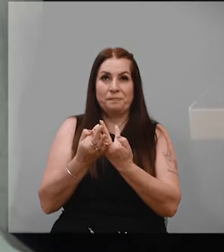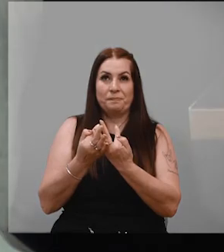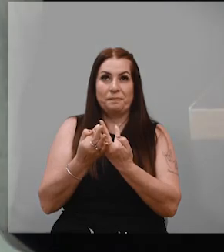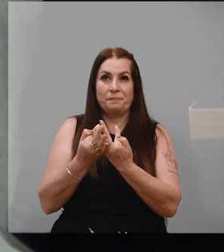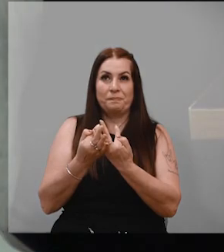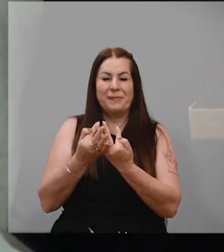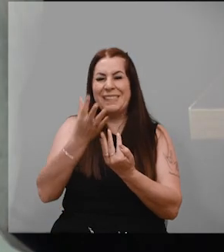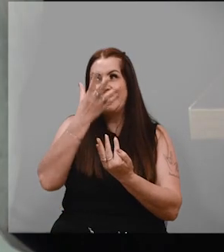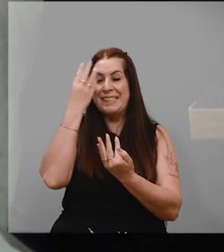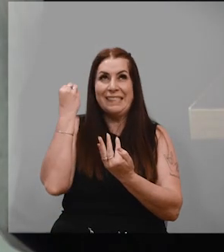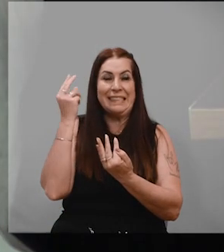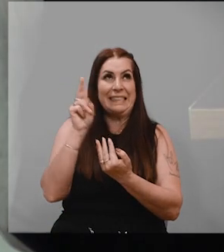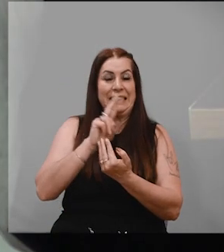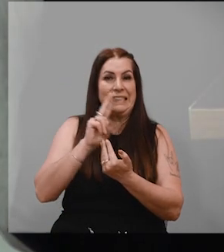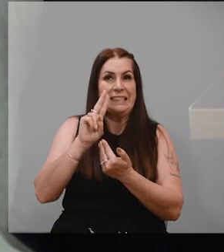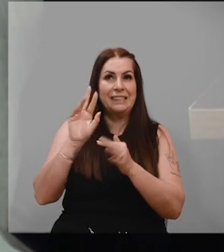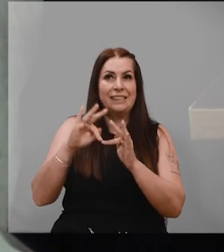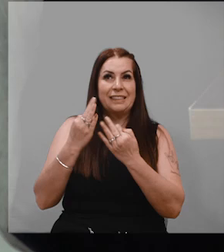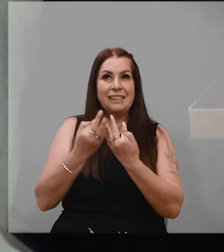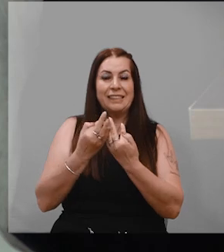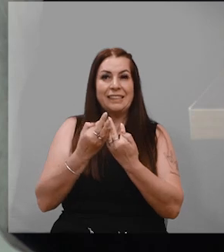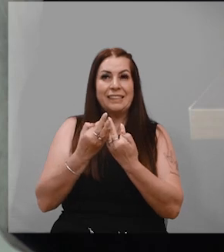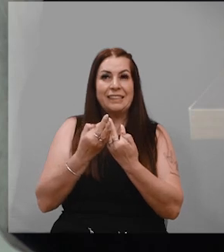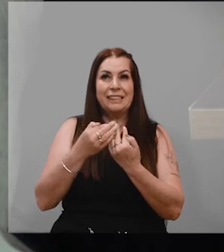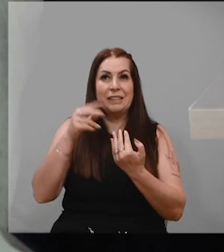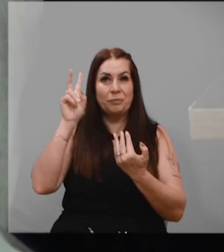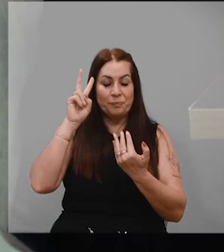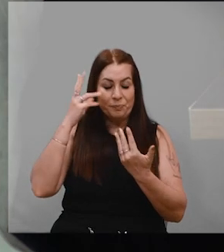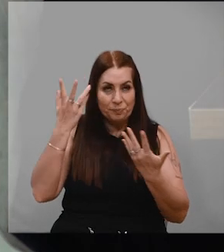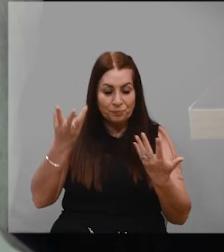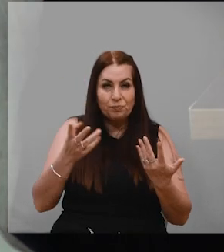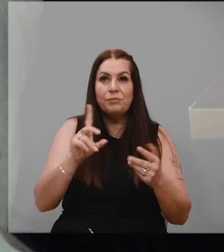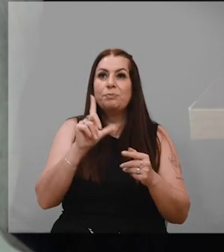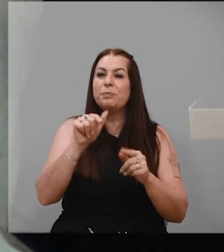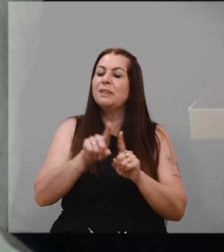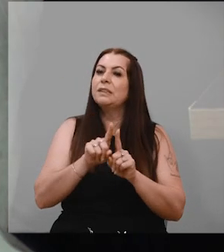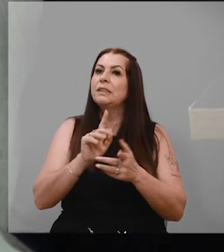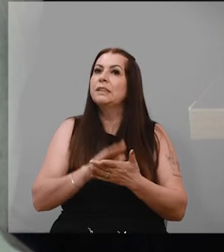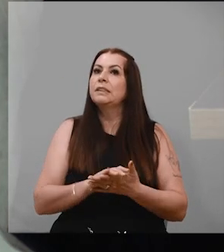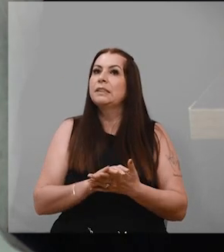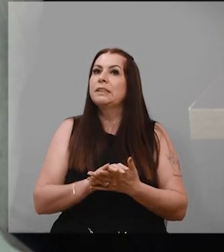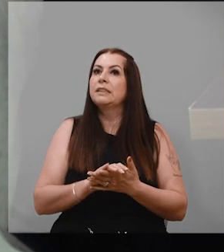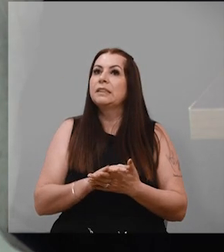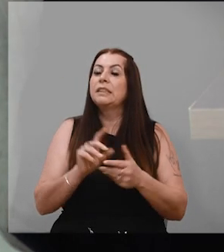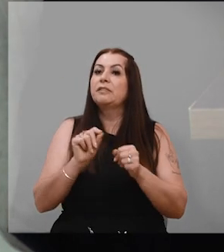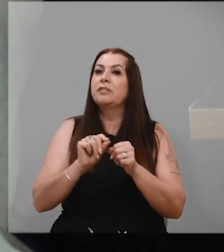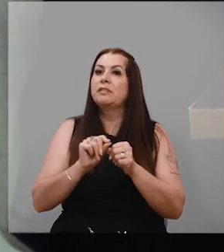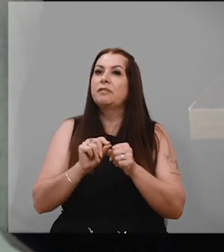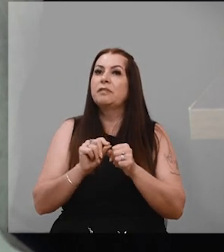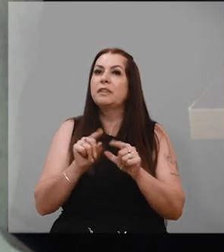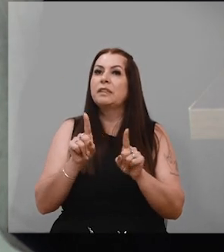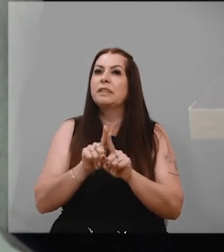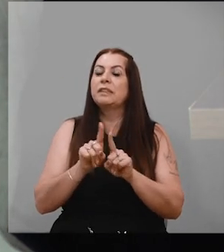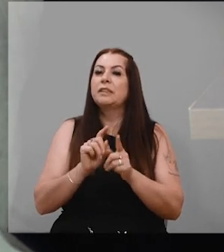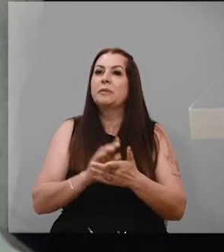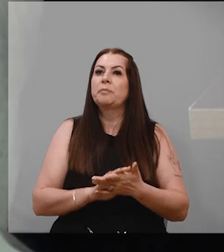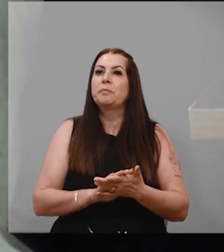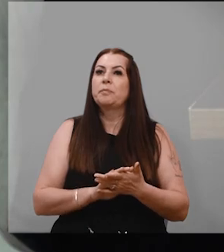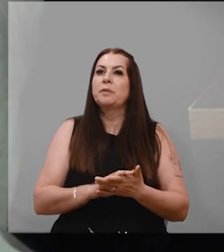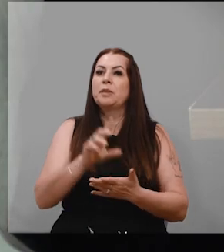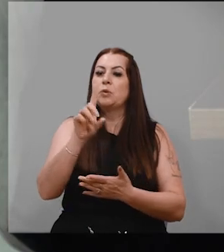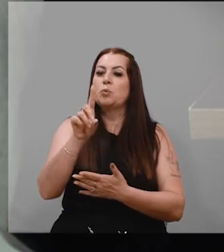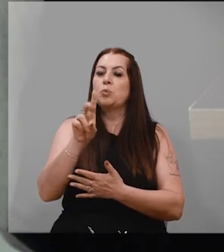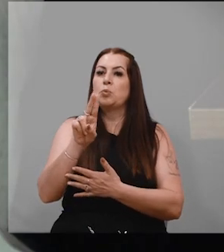esqueci do nome agora da família, mas eu já vou lembrar, que foi aí realizado. Inclusive a Duda, que foi a